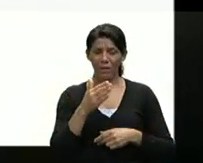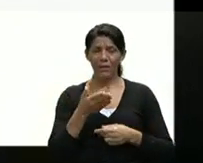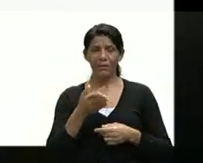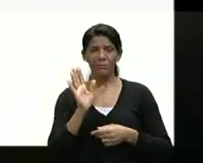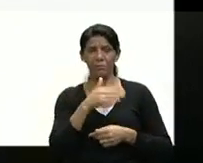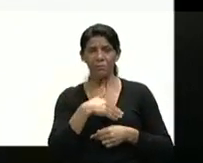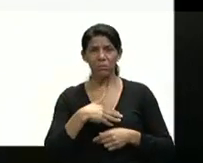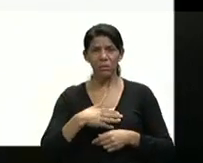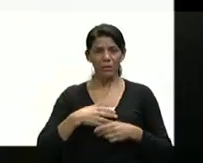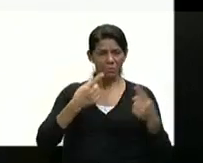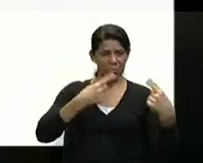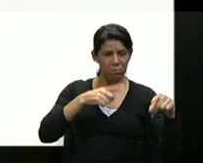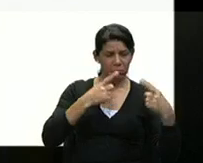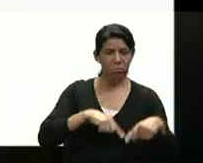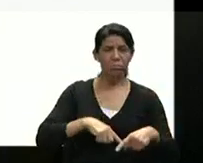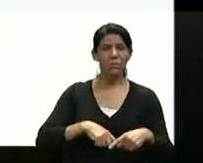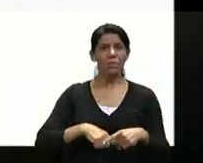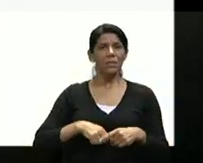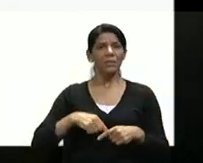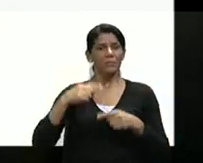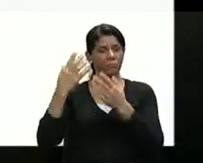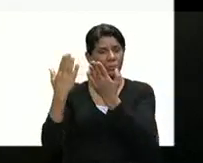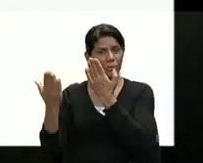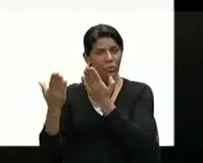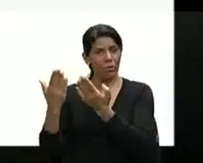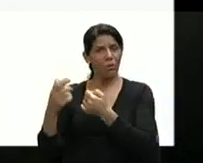abuso psicológico ou maus tratos